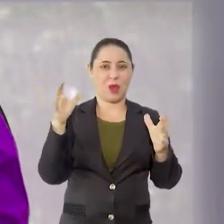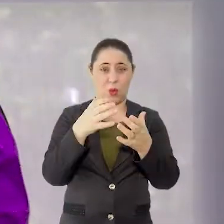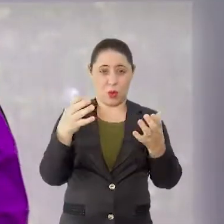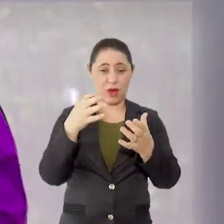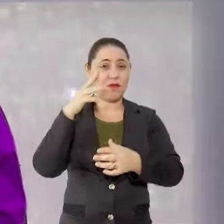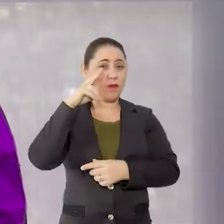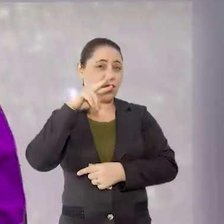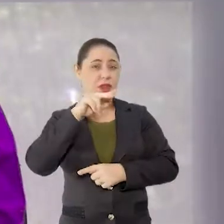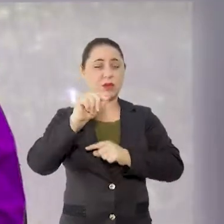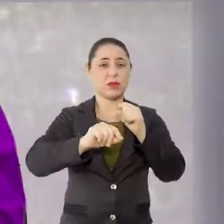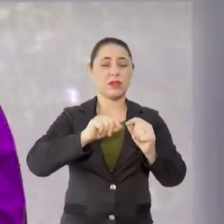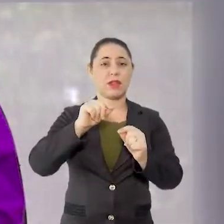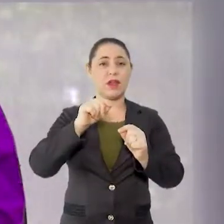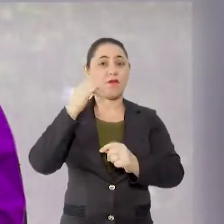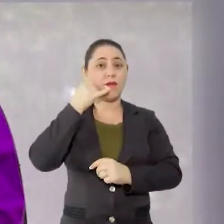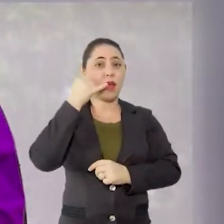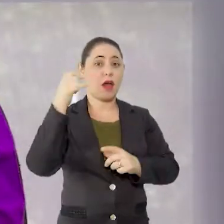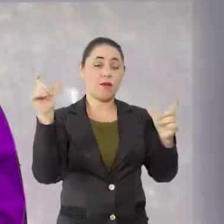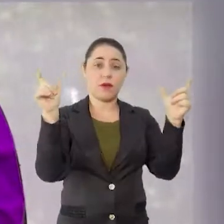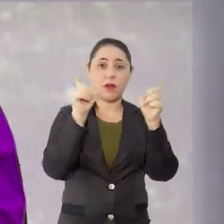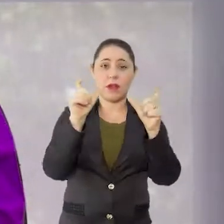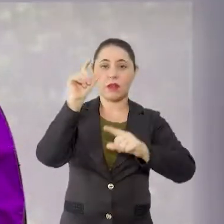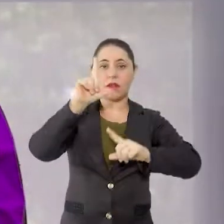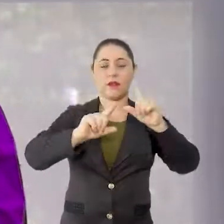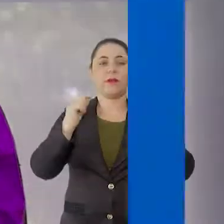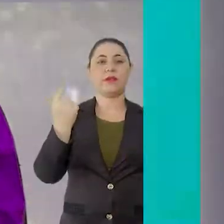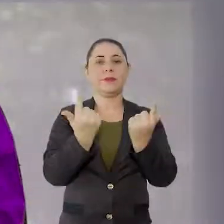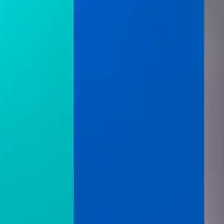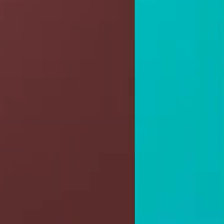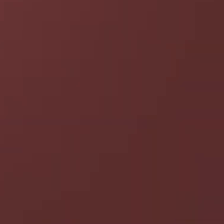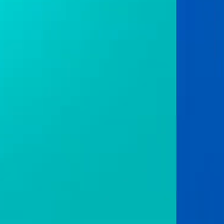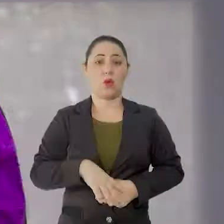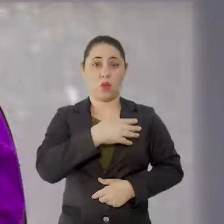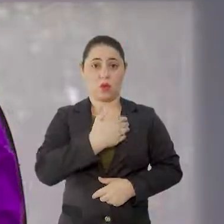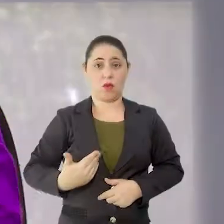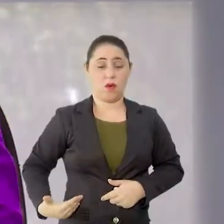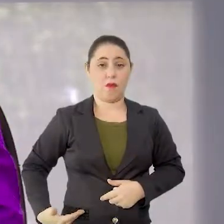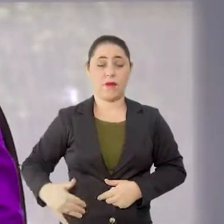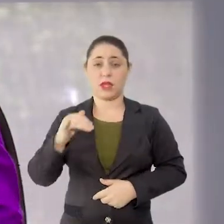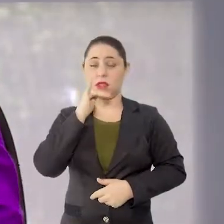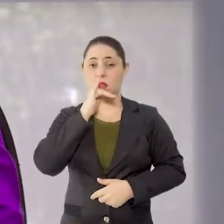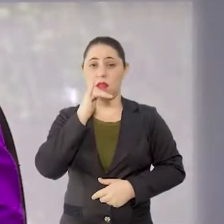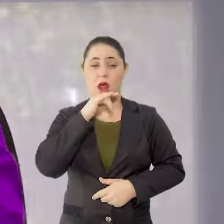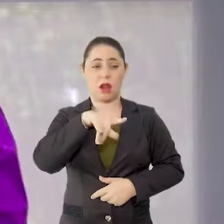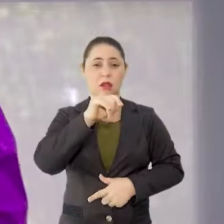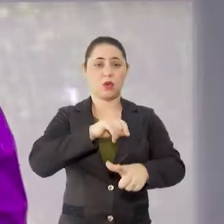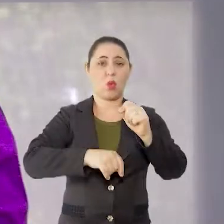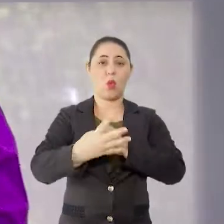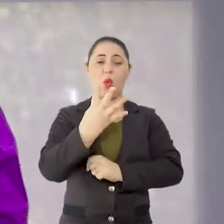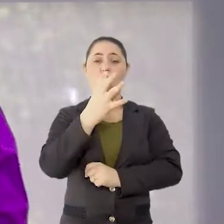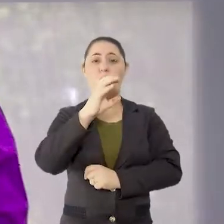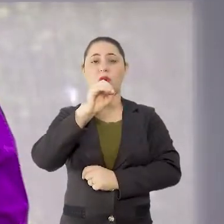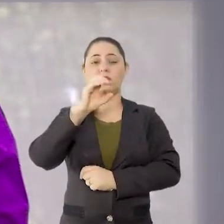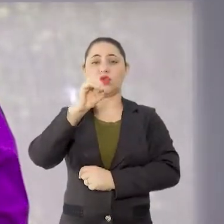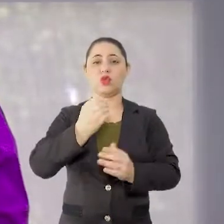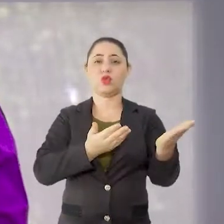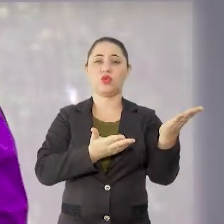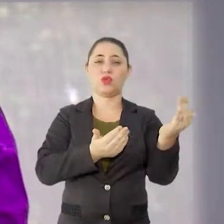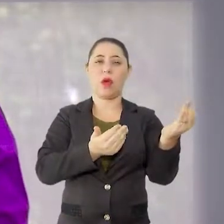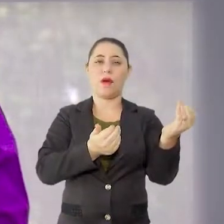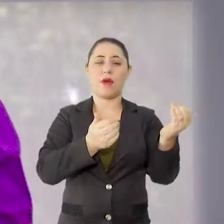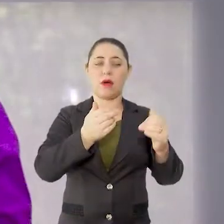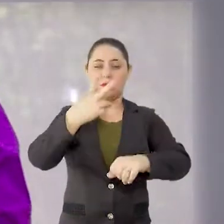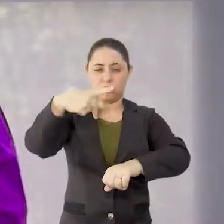acompanha comigo agora o programa Fique Ligado da TV Alemes. O governo italiano selecionou